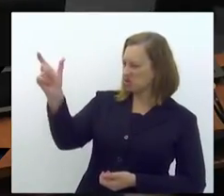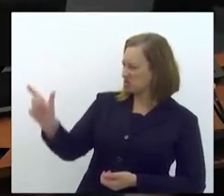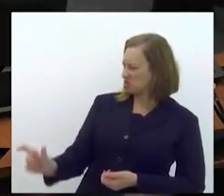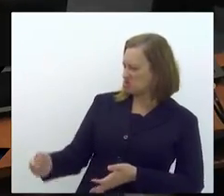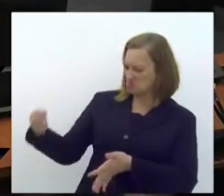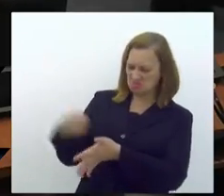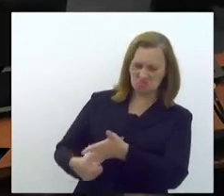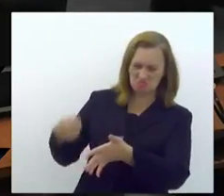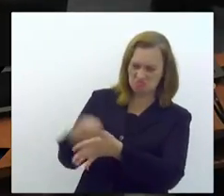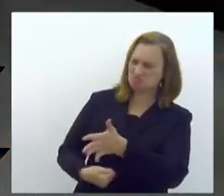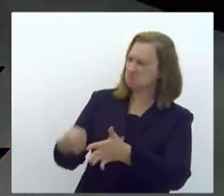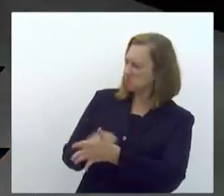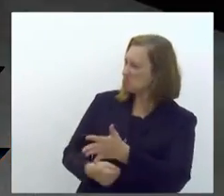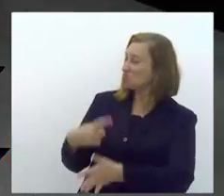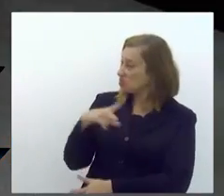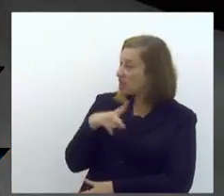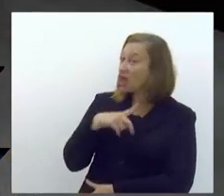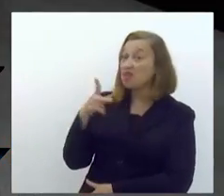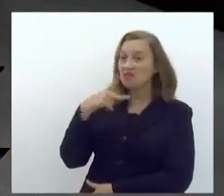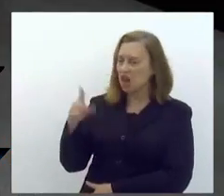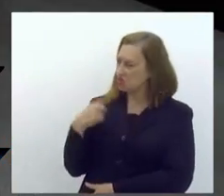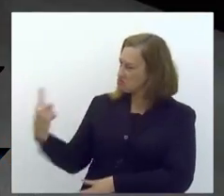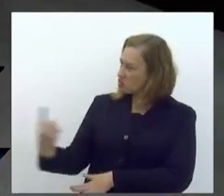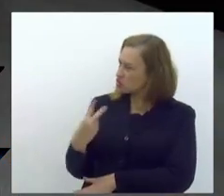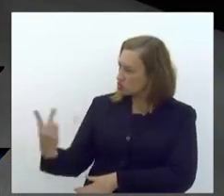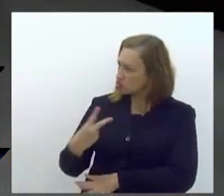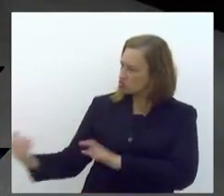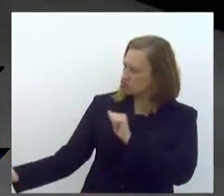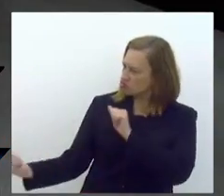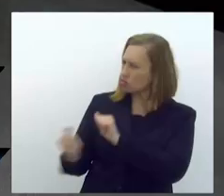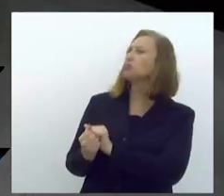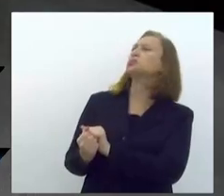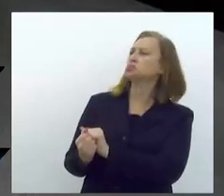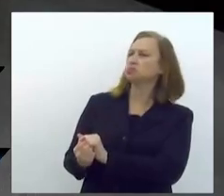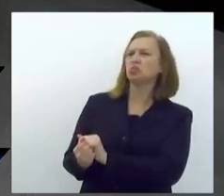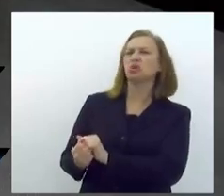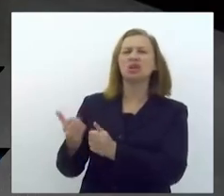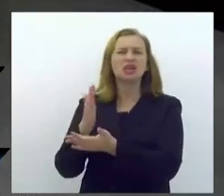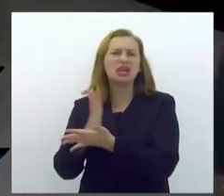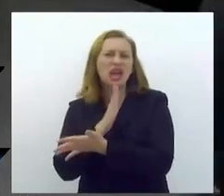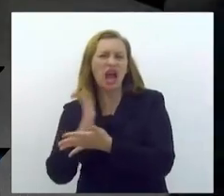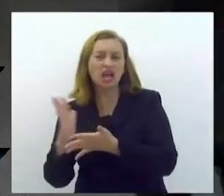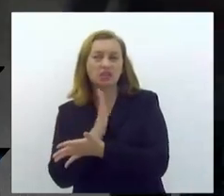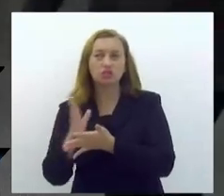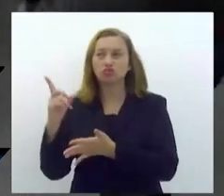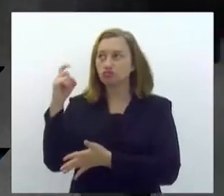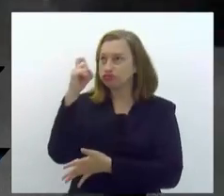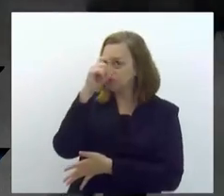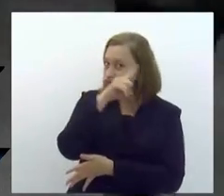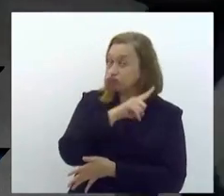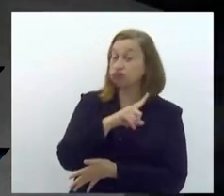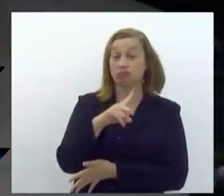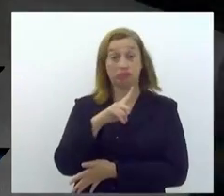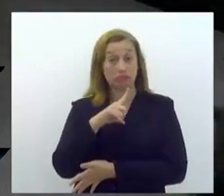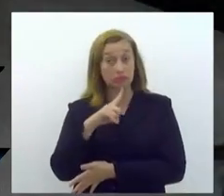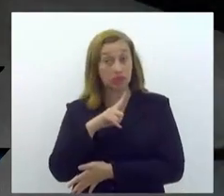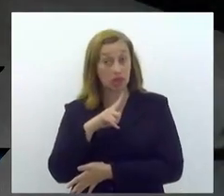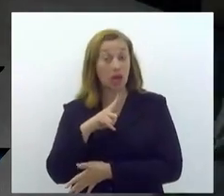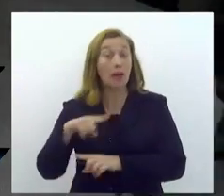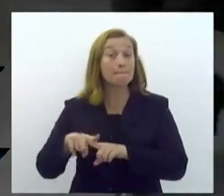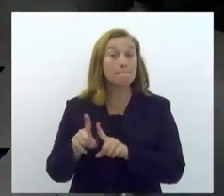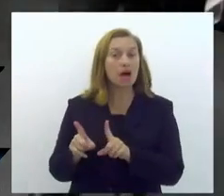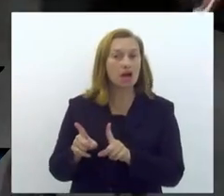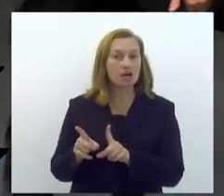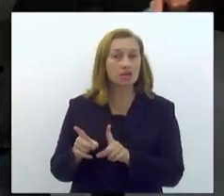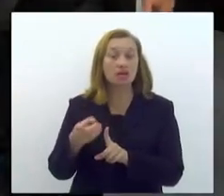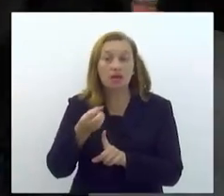que ela tem dizer que nós estamos juntos e por muitas vezes as dificuldades elas servem